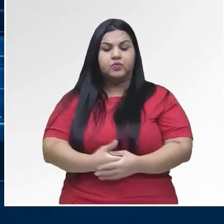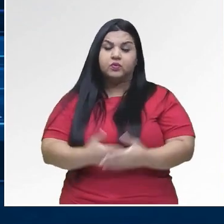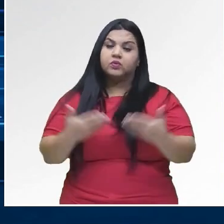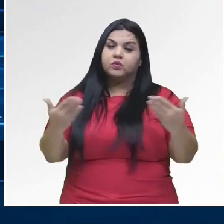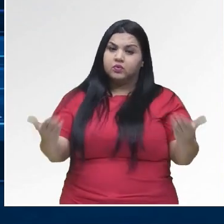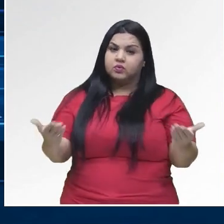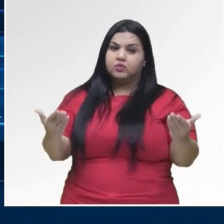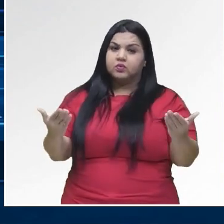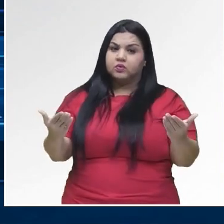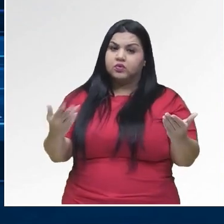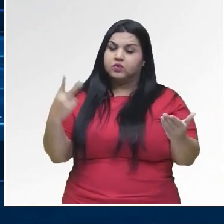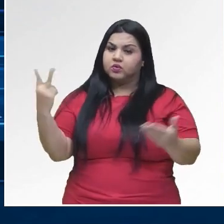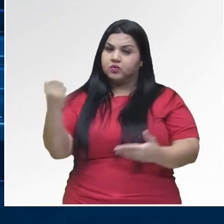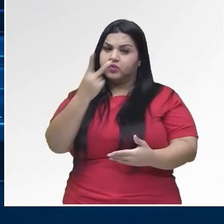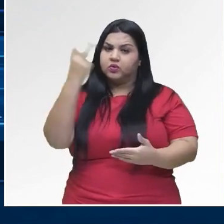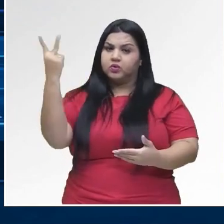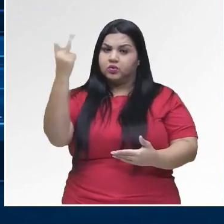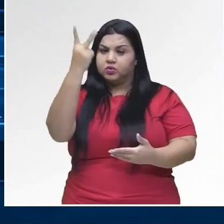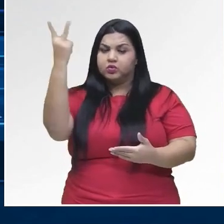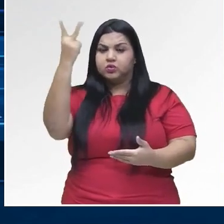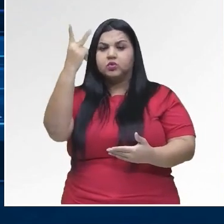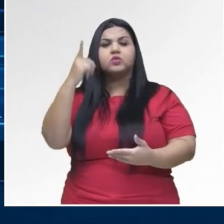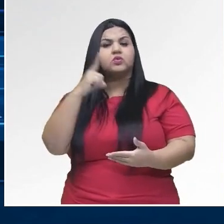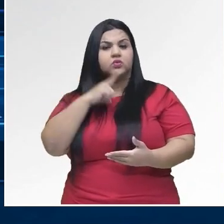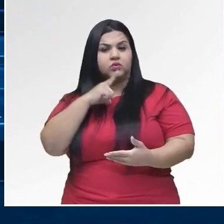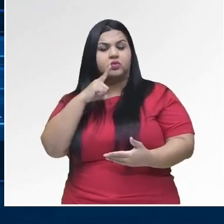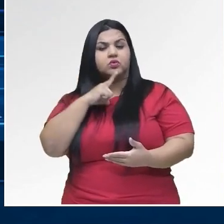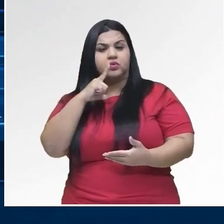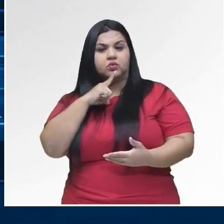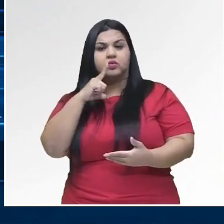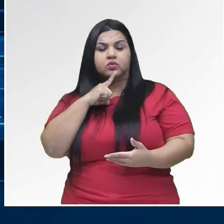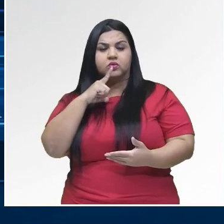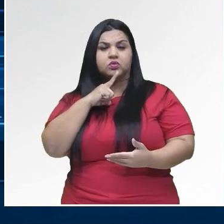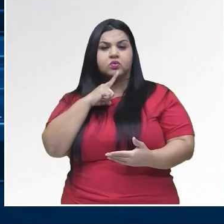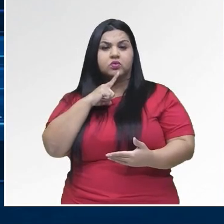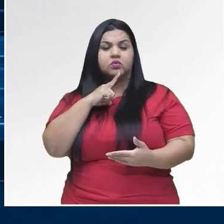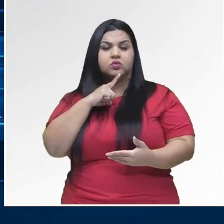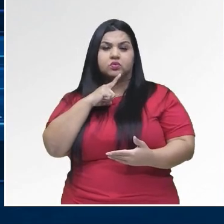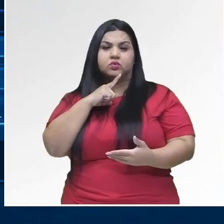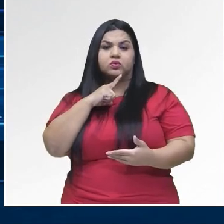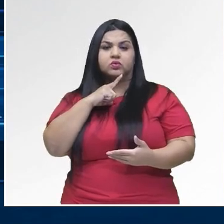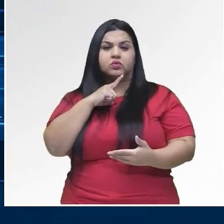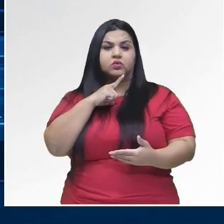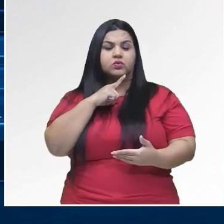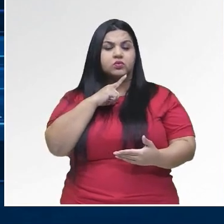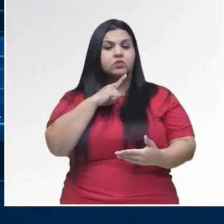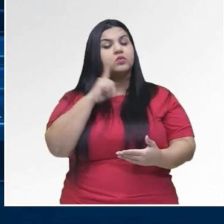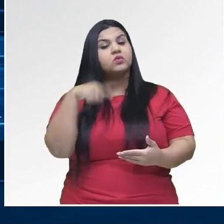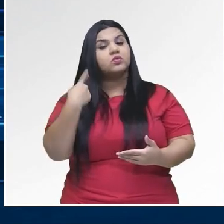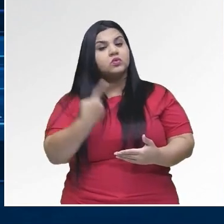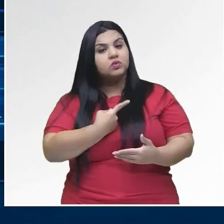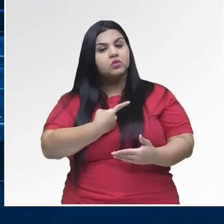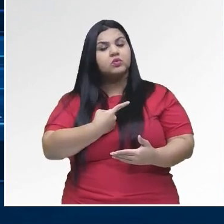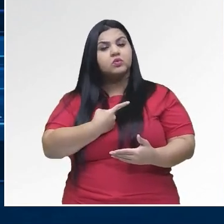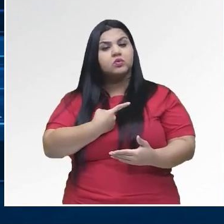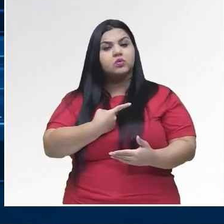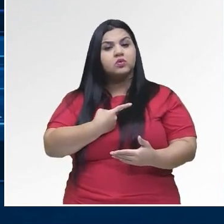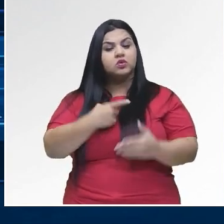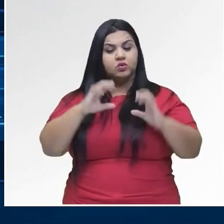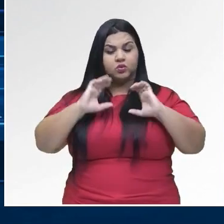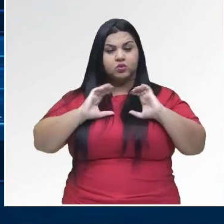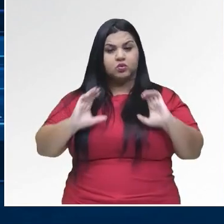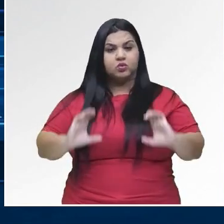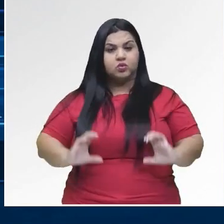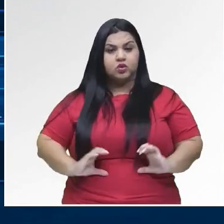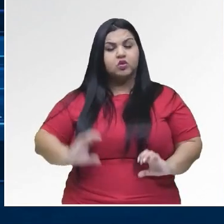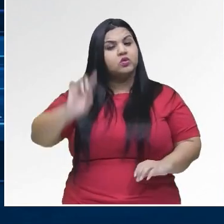Então, os valores estão colocados, os valores estão postos, né? E nós estamos, então, no nosso comportamento, no